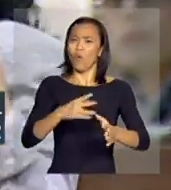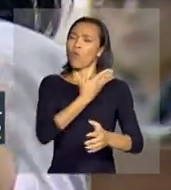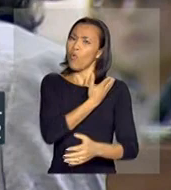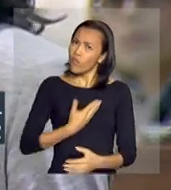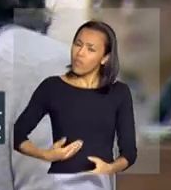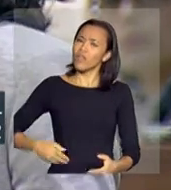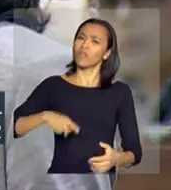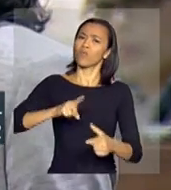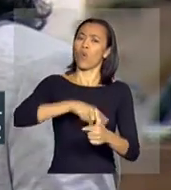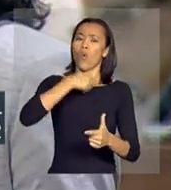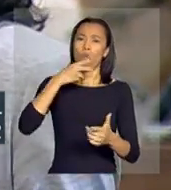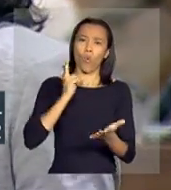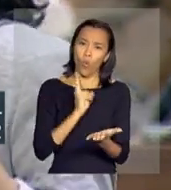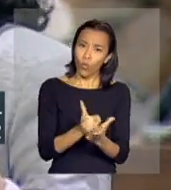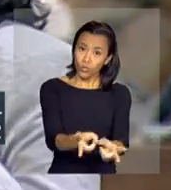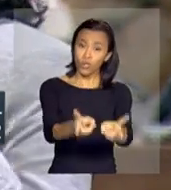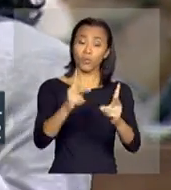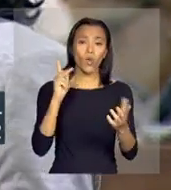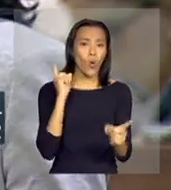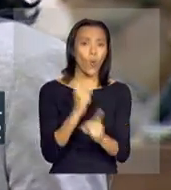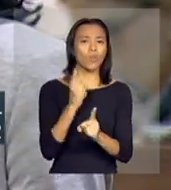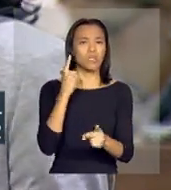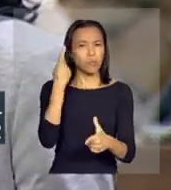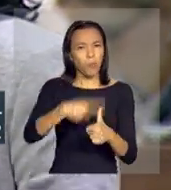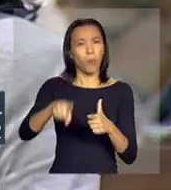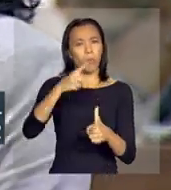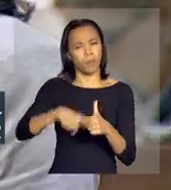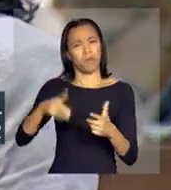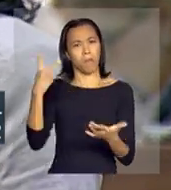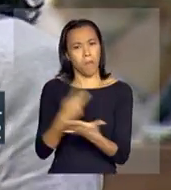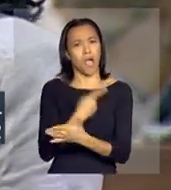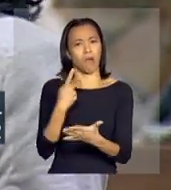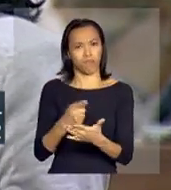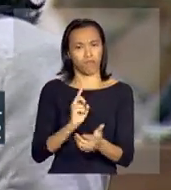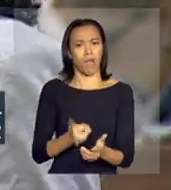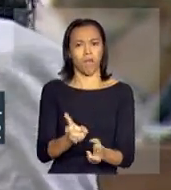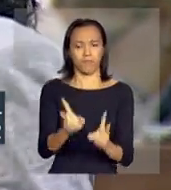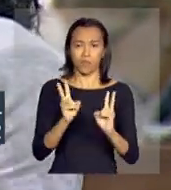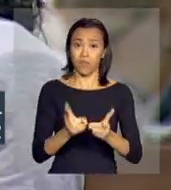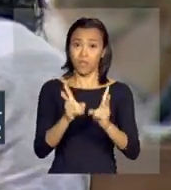dificuldades que encontrava desde o início das obras para viabilizar e manter essa data,